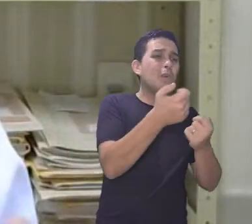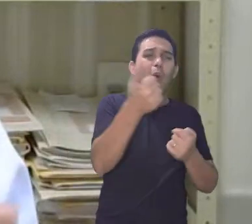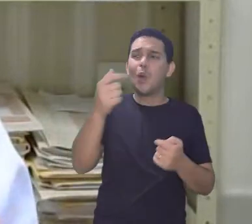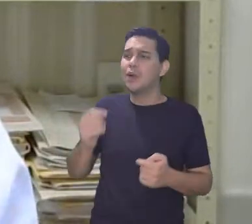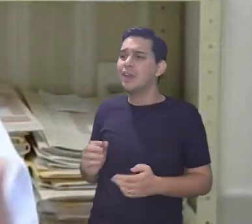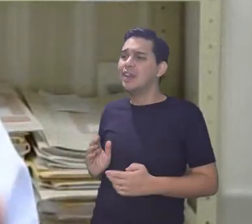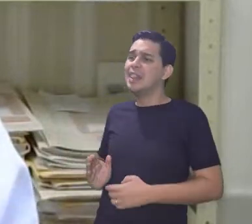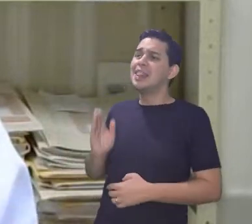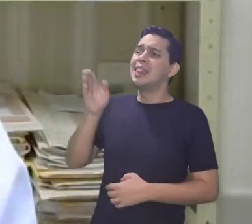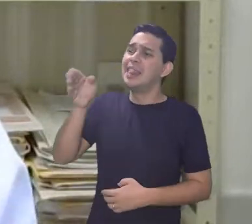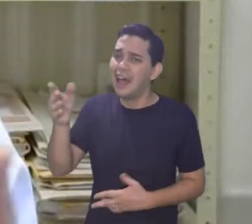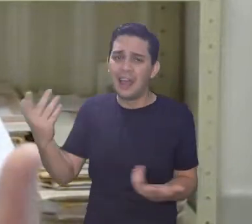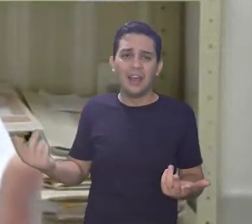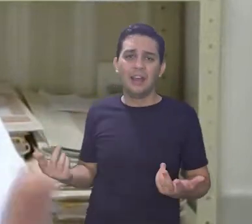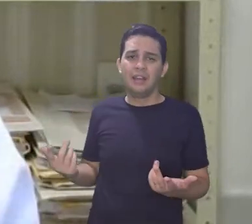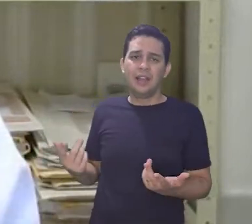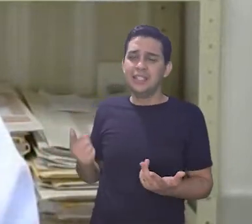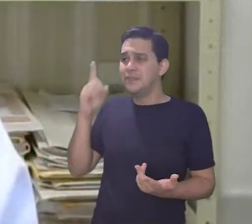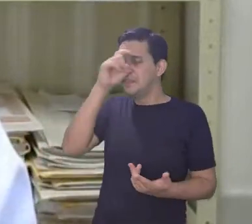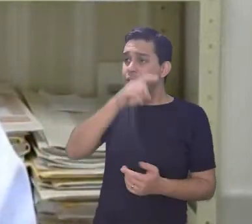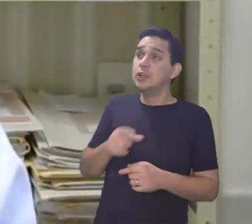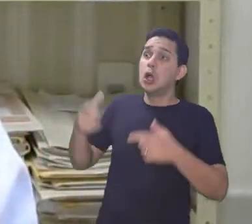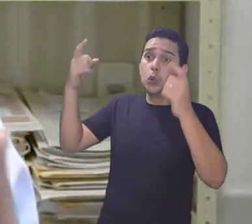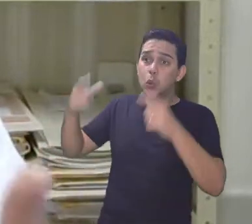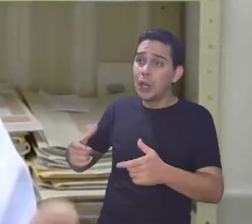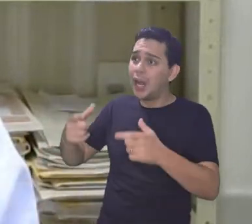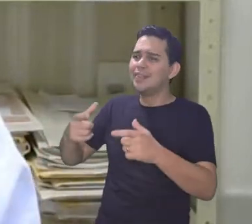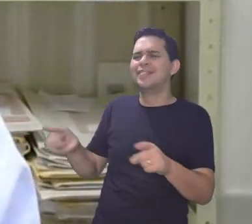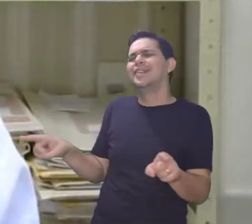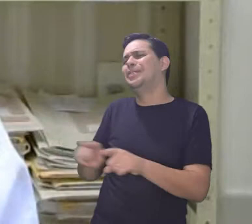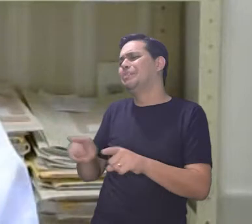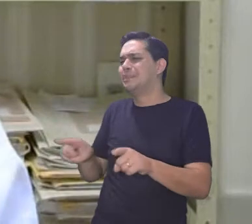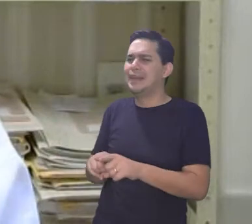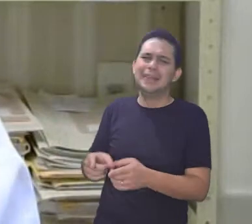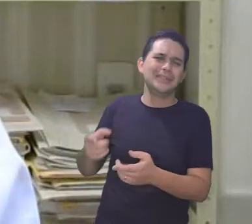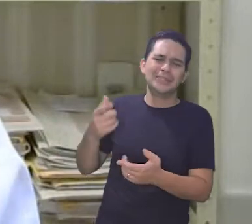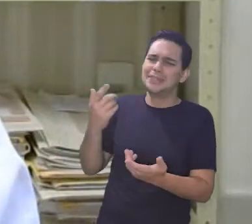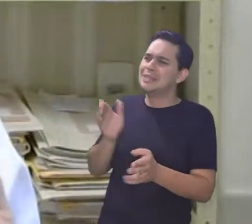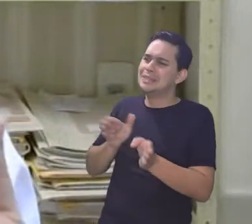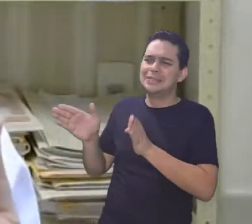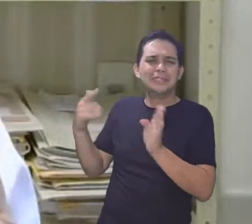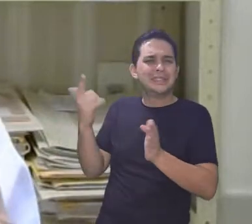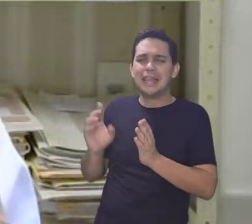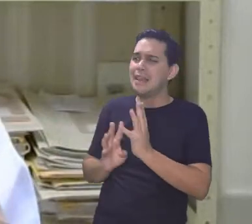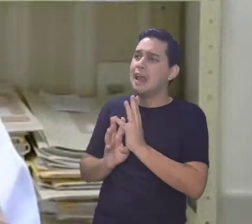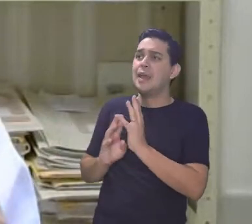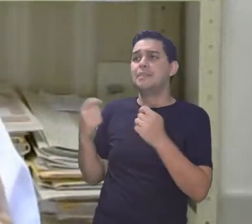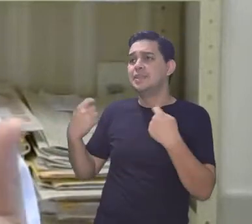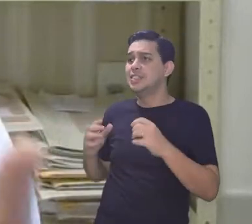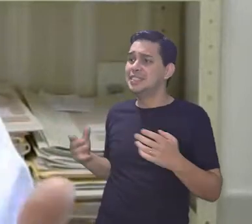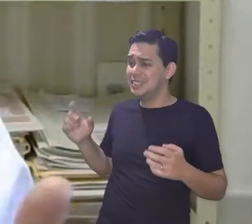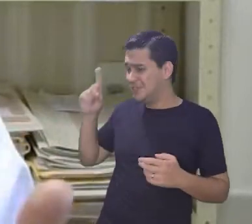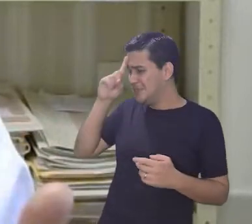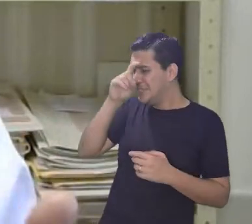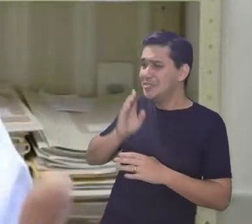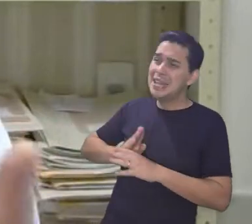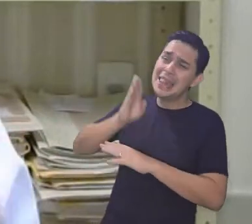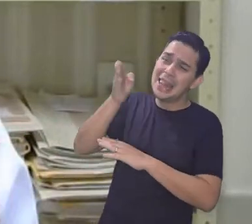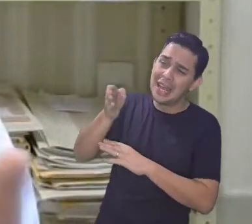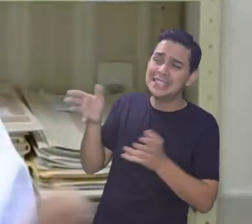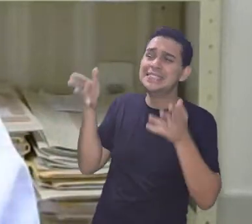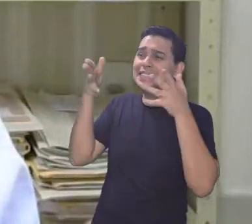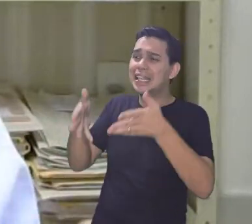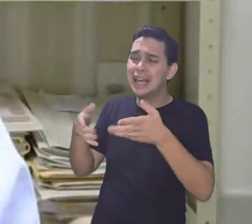ao chegar no local ela não pode ser revitimizada, tendo que ficar em fila, não tendo uma equipe capacitada